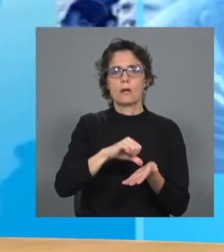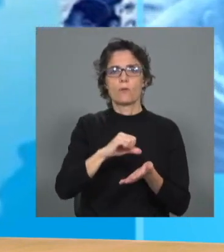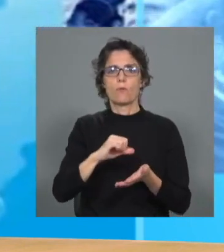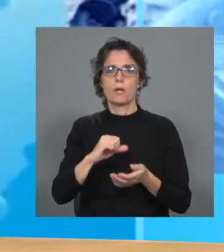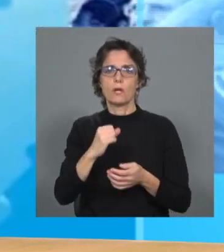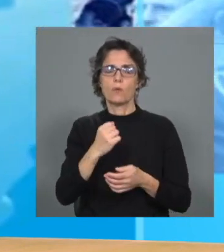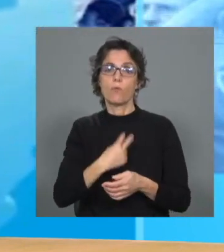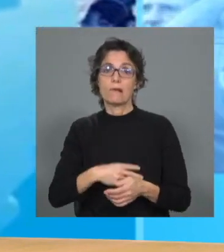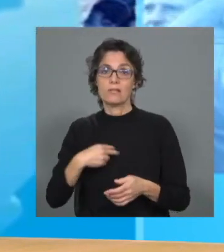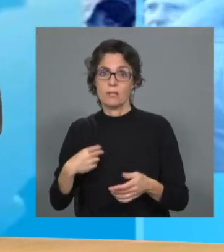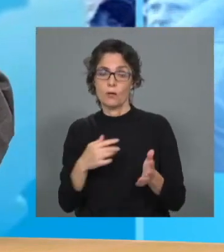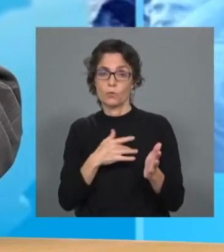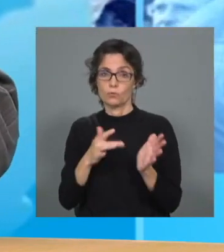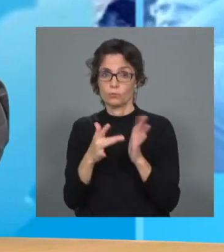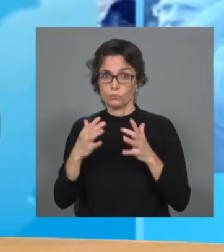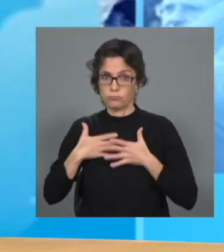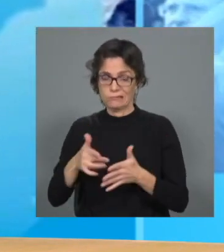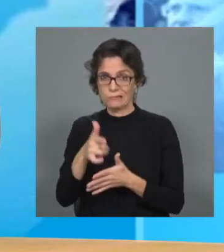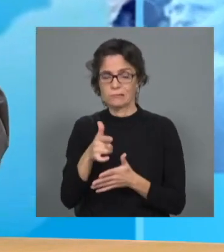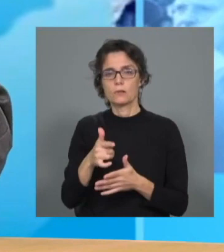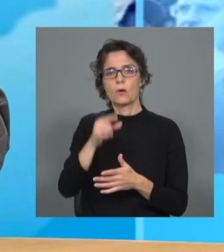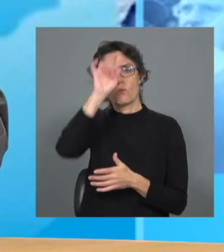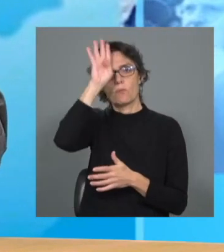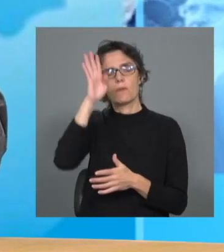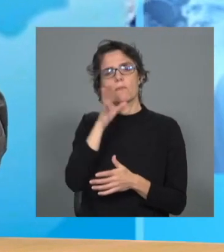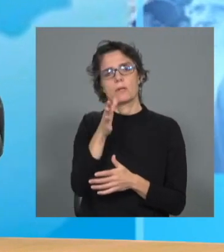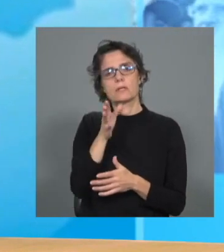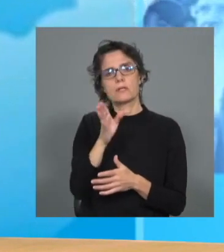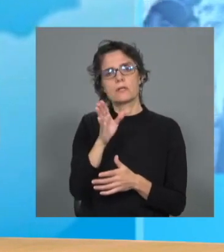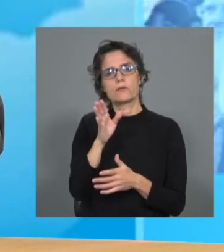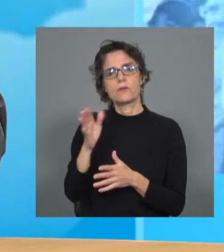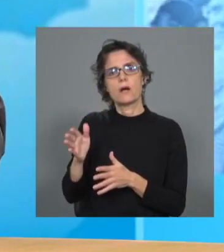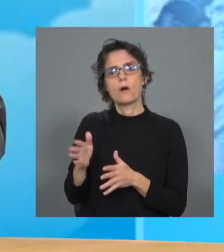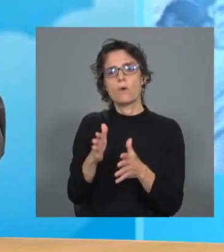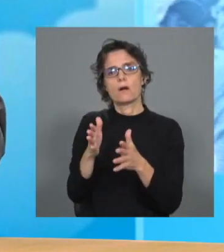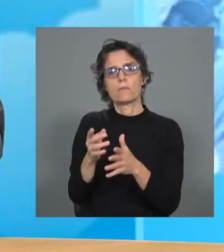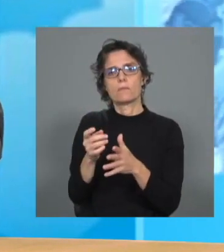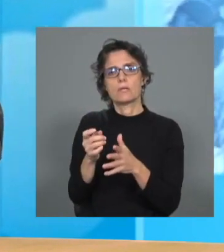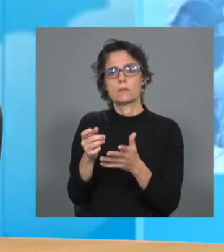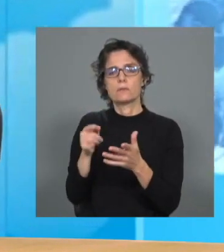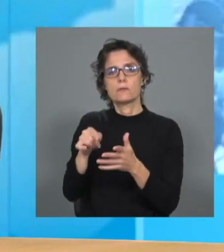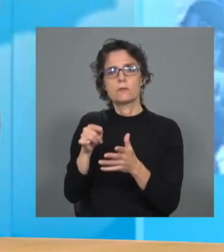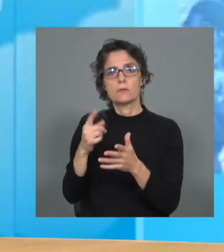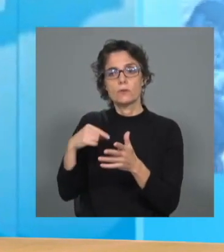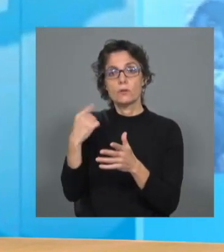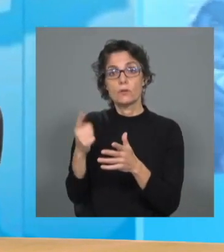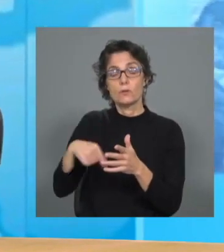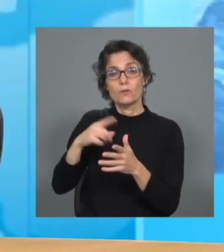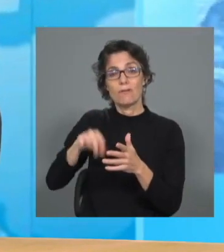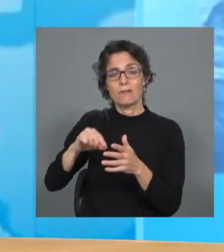que há um caminho mais recente que se começou a construir desde a célebre viagem do Papa João Paulo II a Marrocos